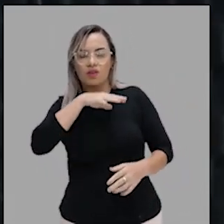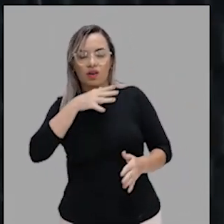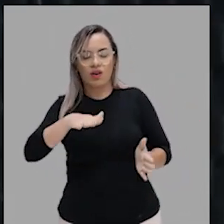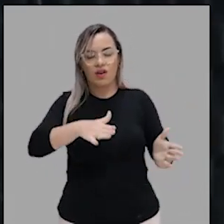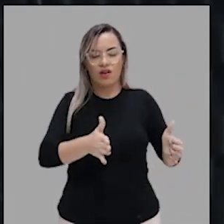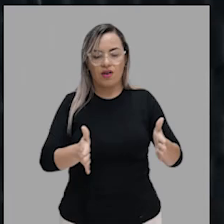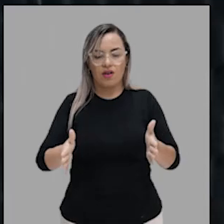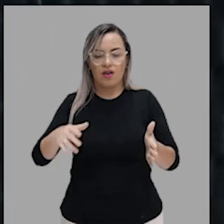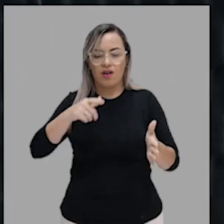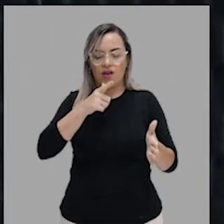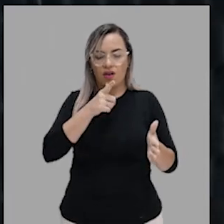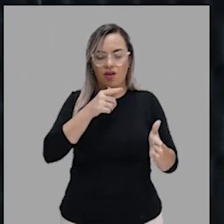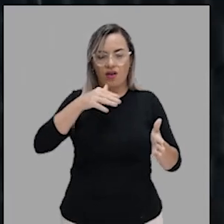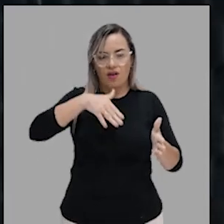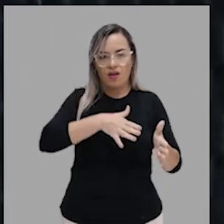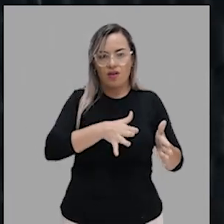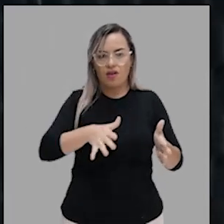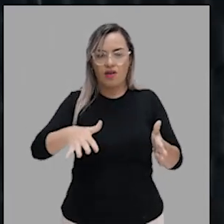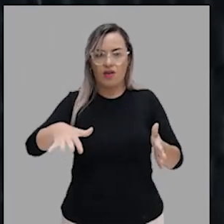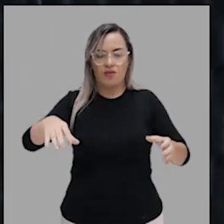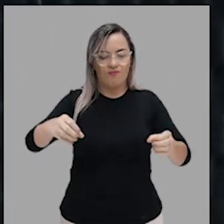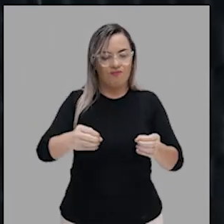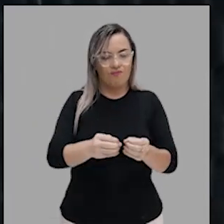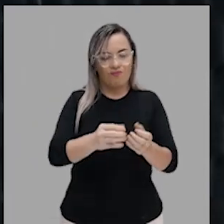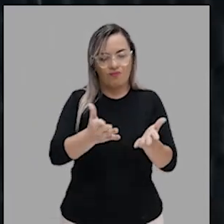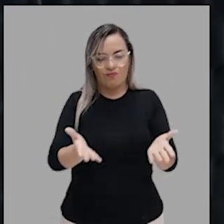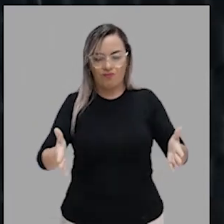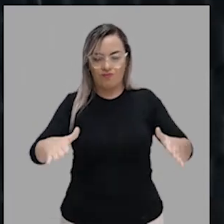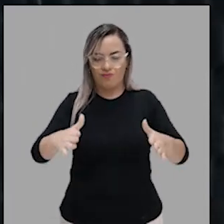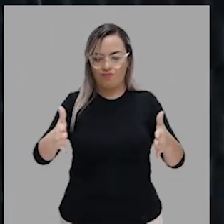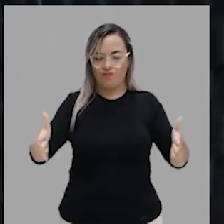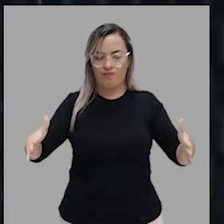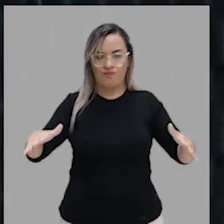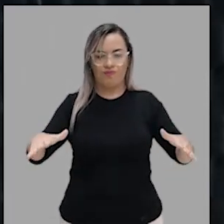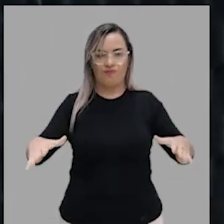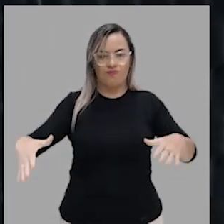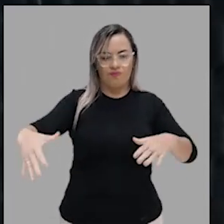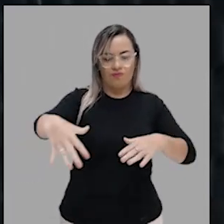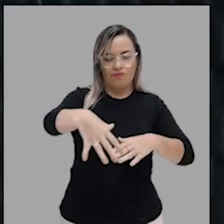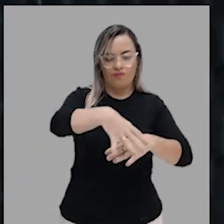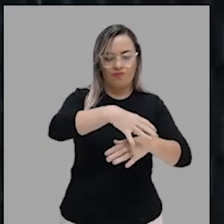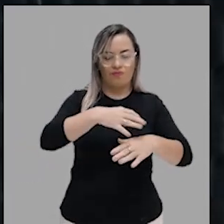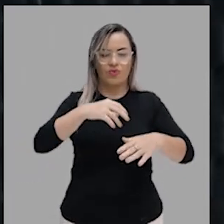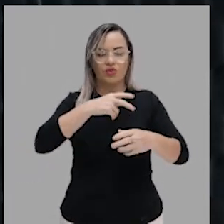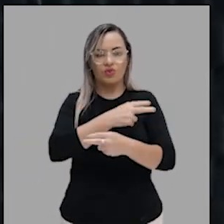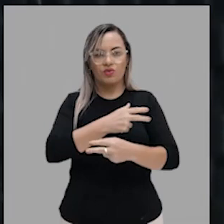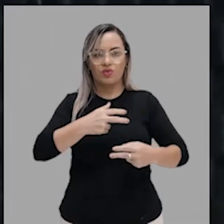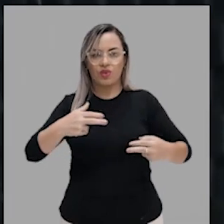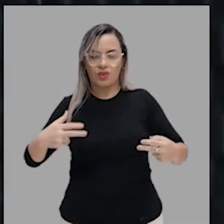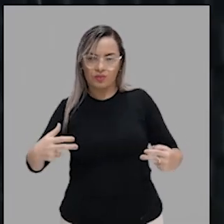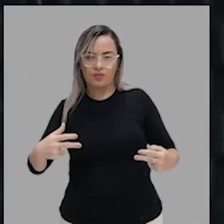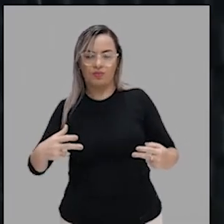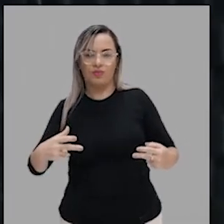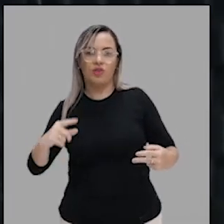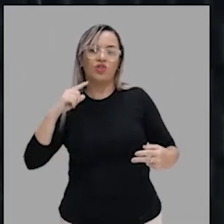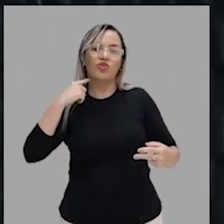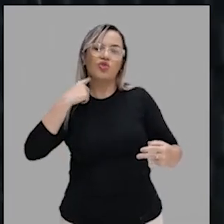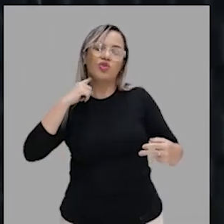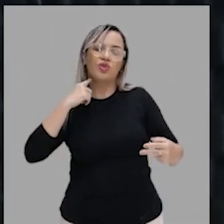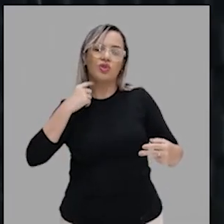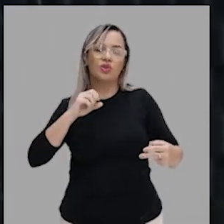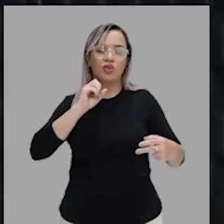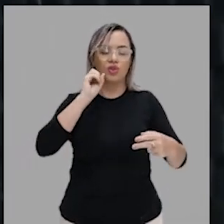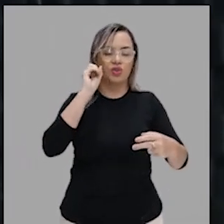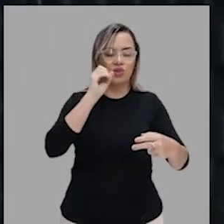imagens tristes de animais aí enroscados em plásticos. Eu já até falei aqui, vou repetir, máscara também. Quando a